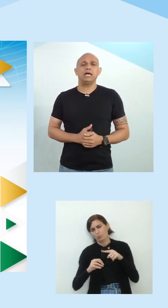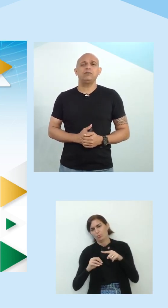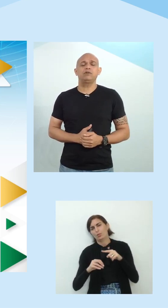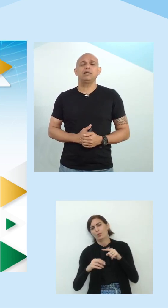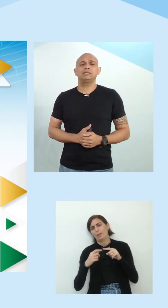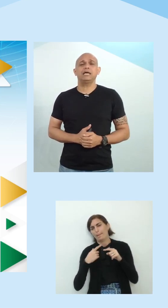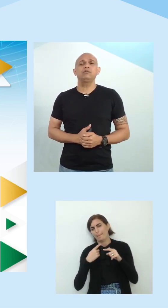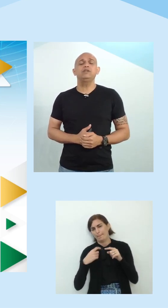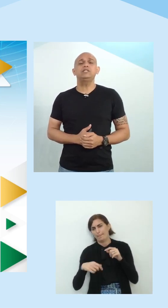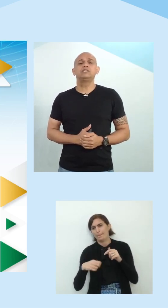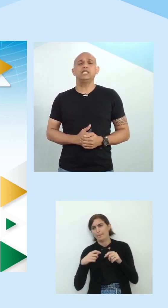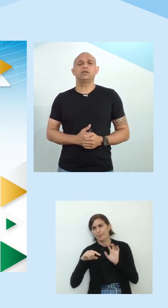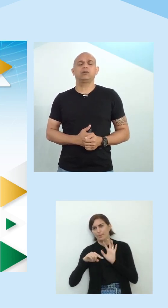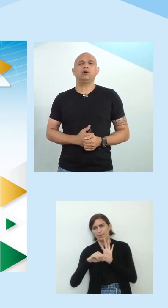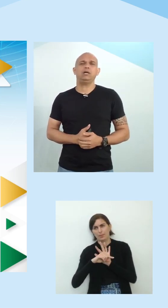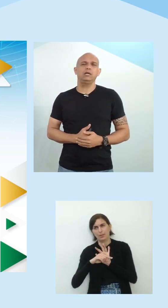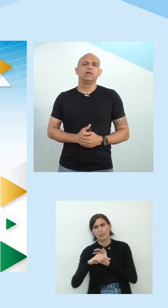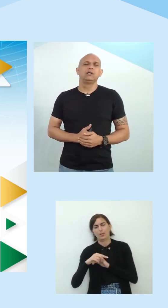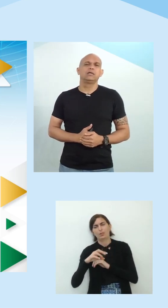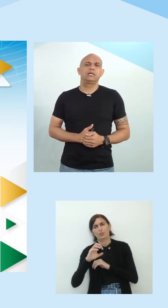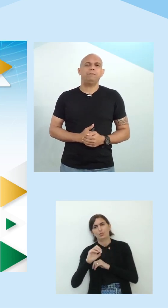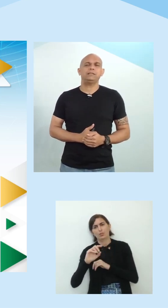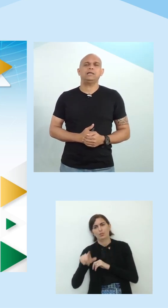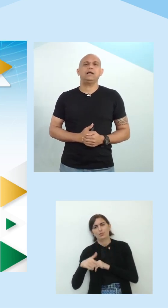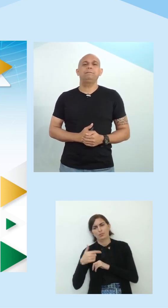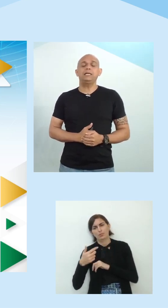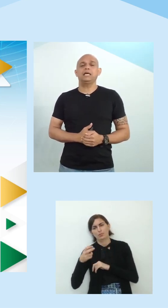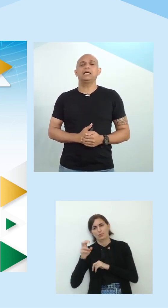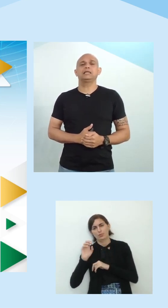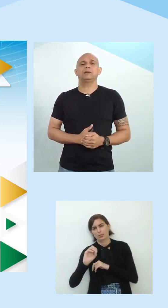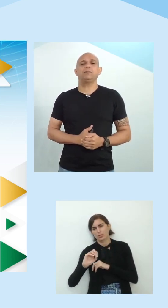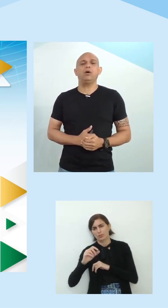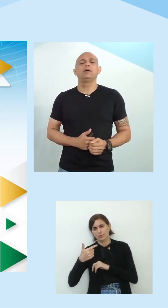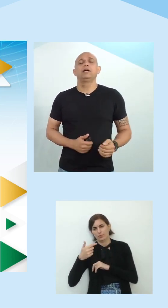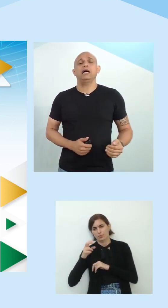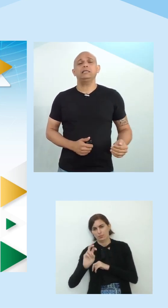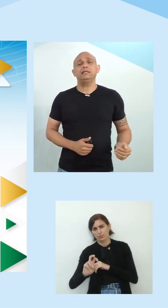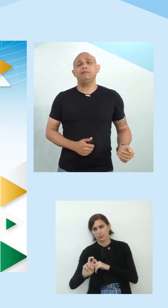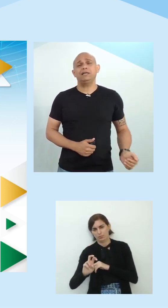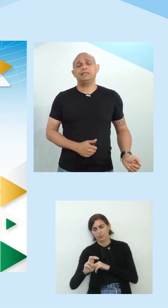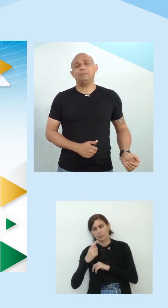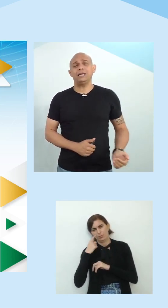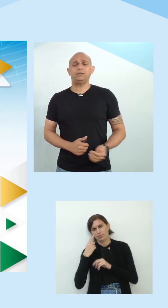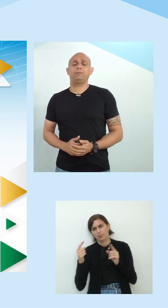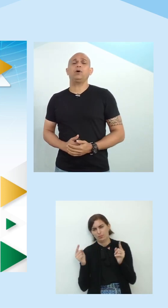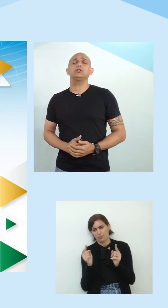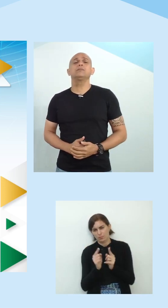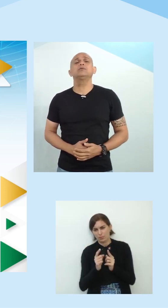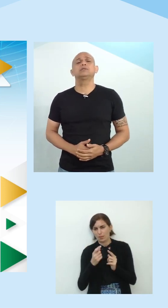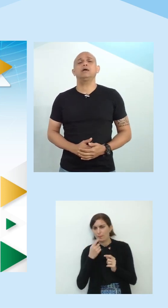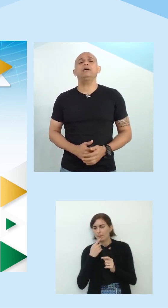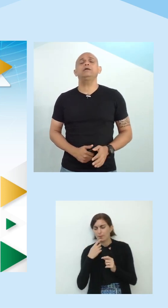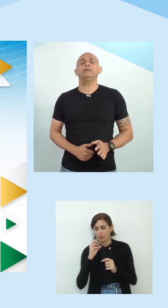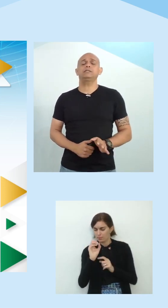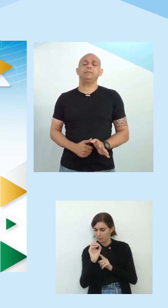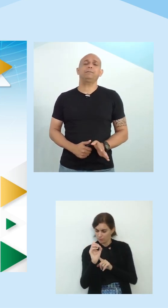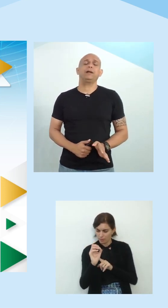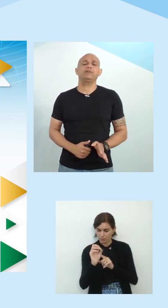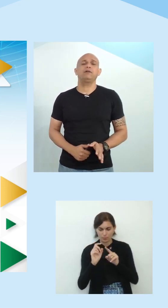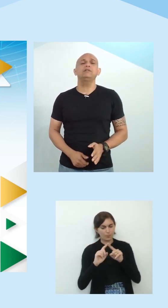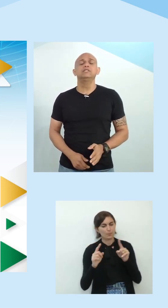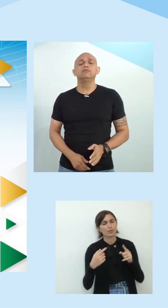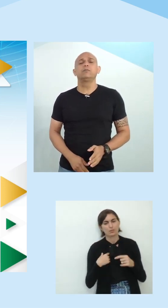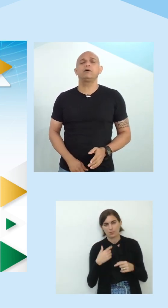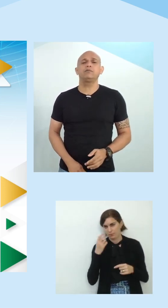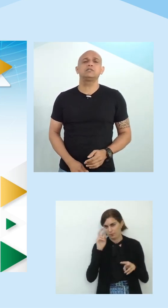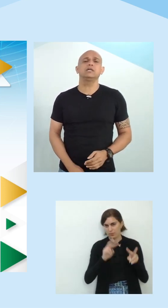menos 0,025. Olha que parcela pequena, tá bom? Ainda deveria estar mais próximo do zero aí, mas é para